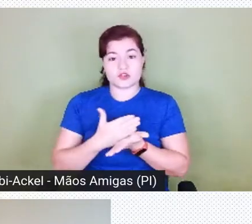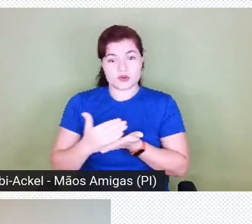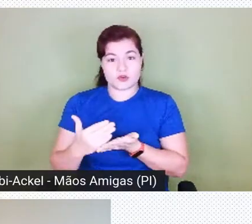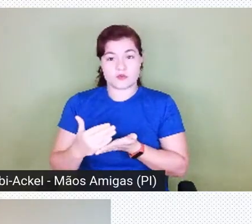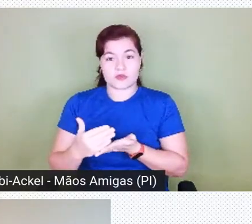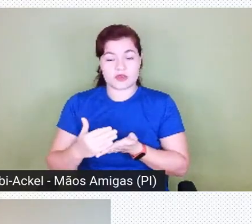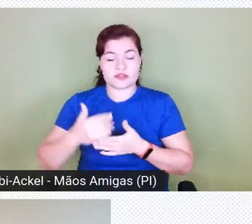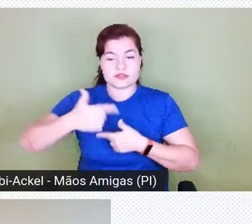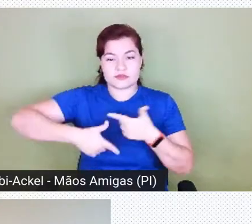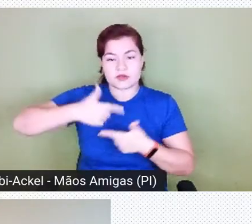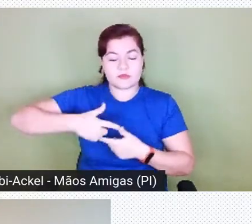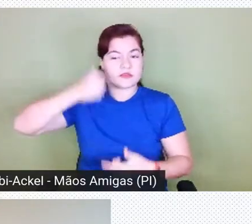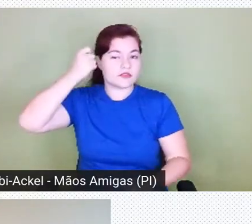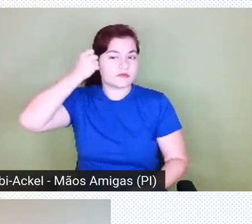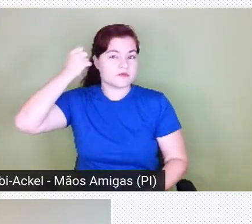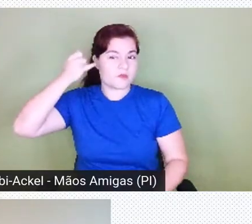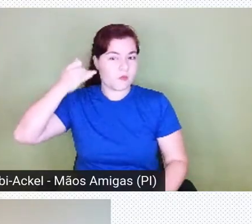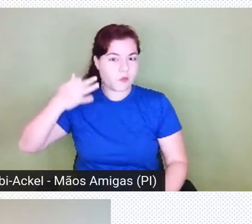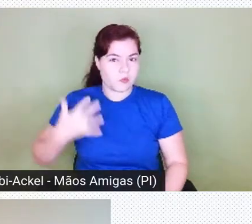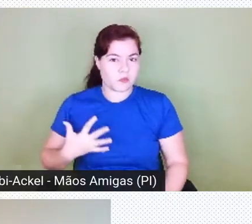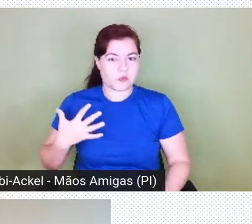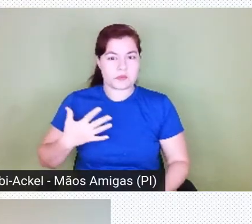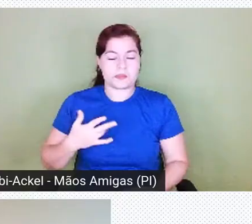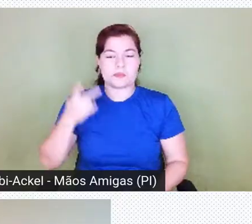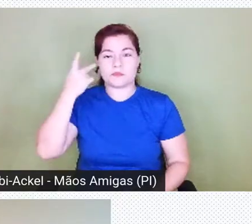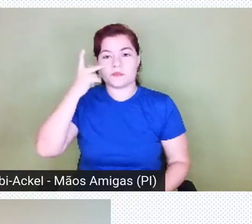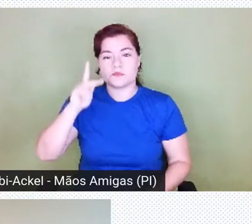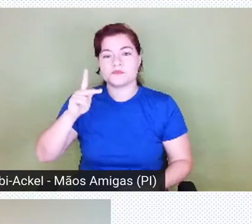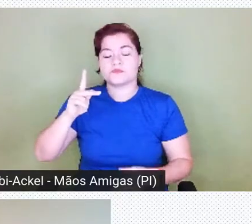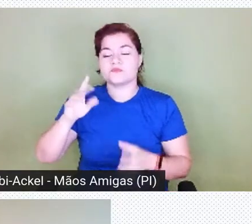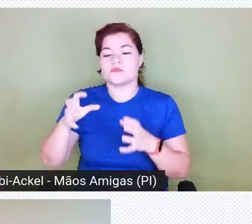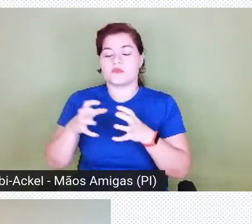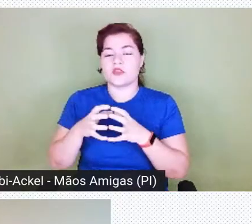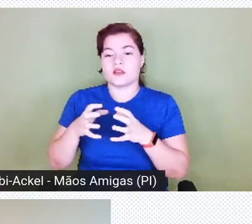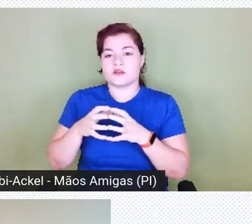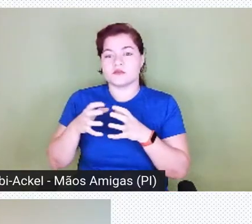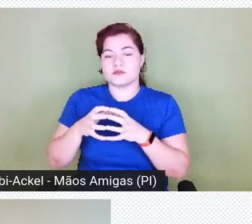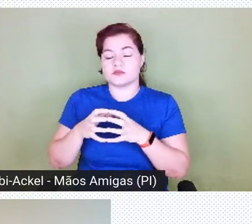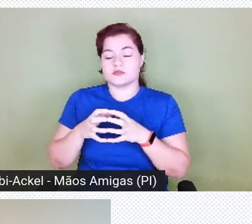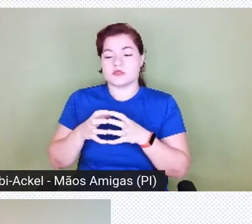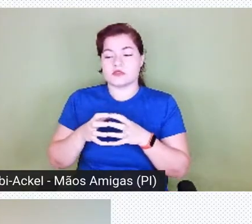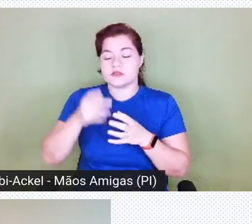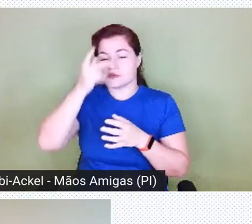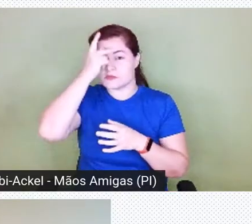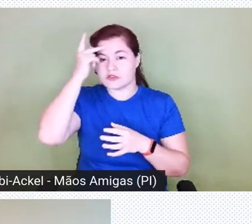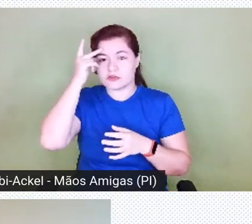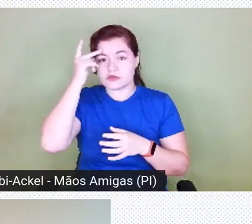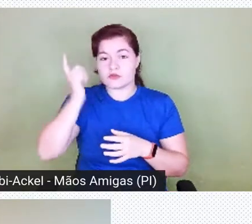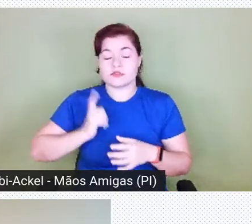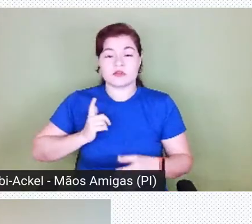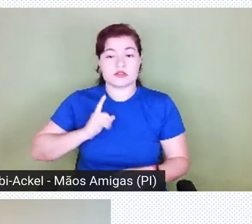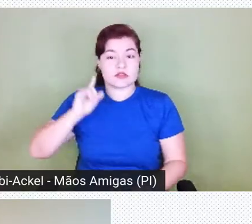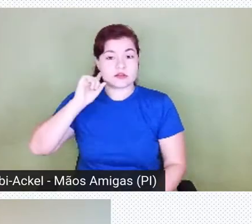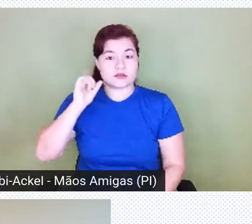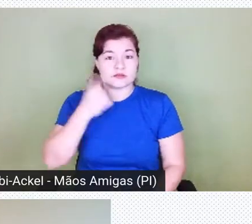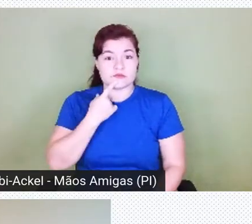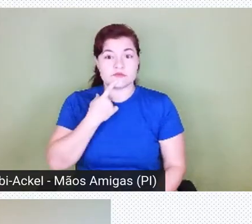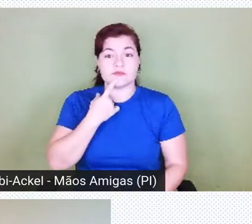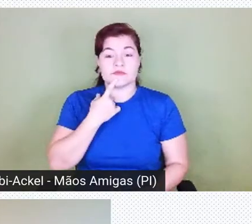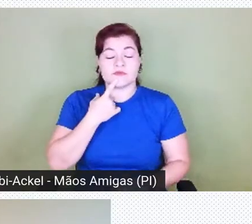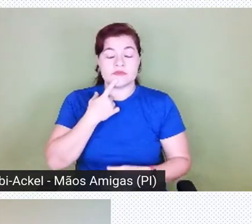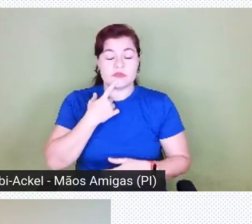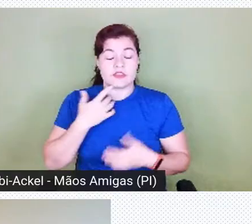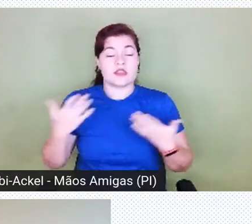descrição da nossa tela, né, para os nossos irmãos com deficiência auditiva. Então, no